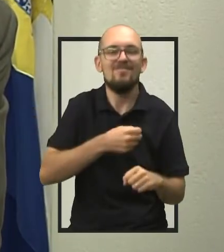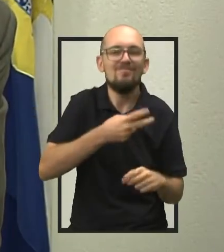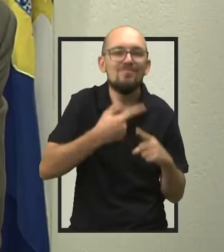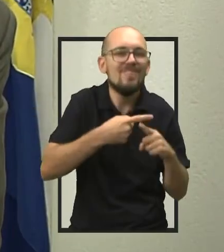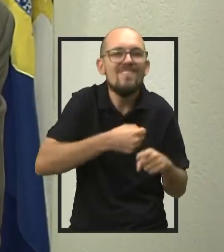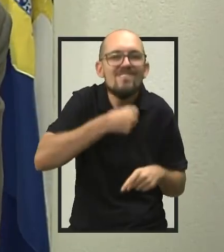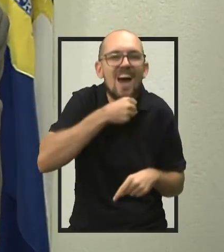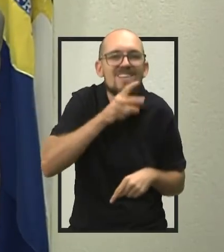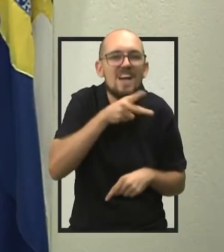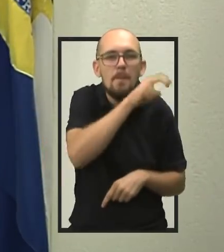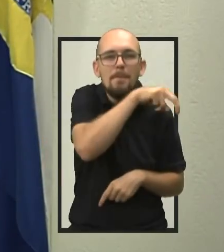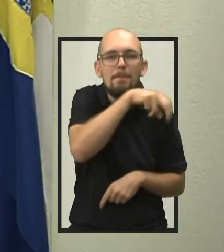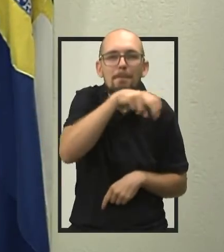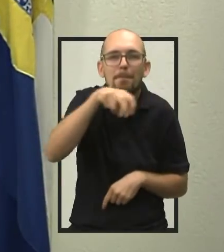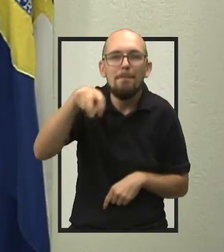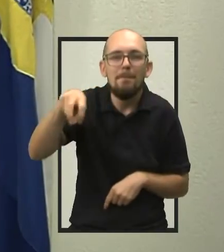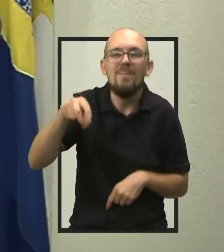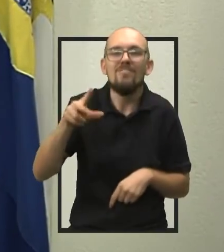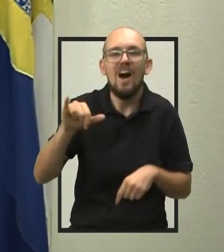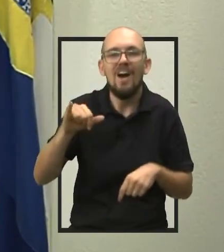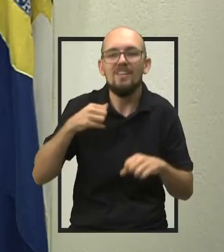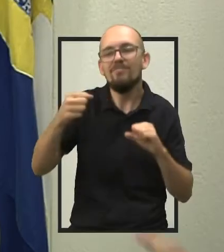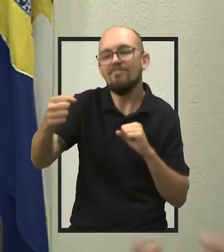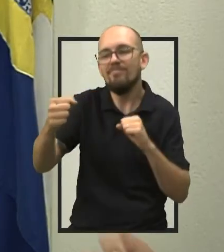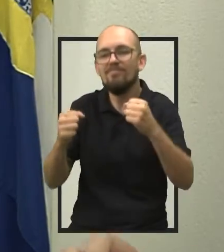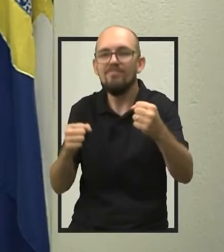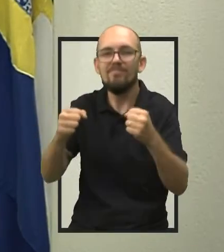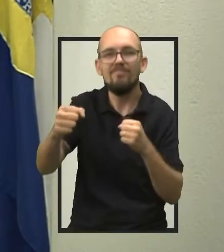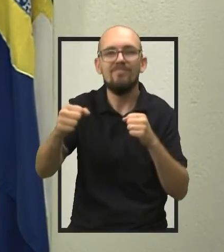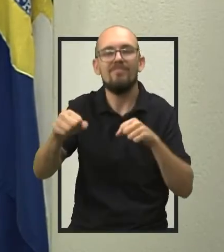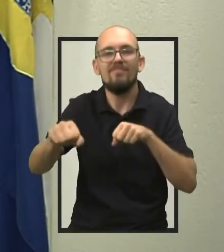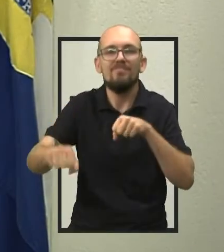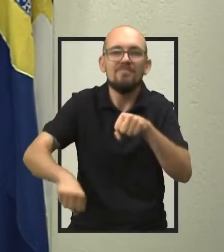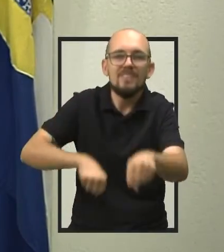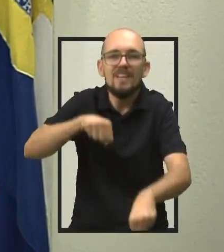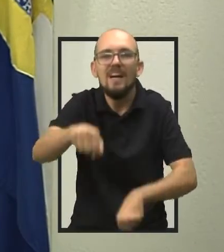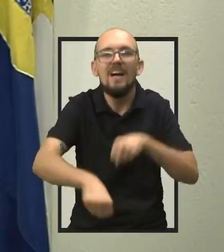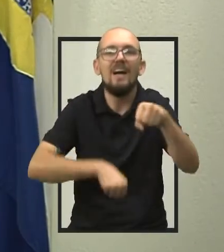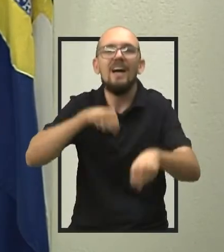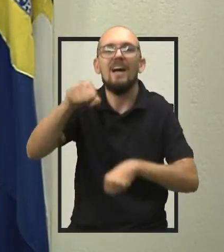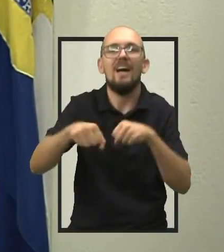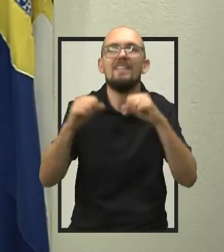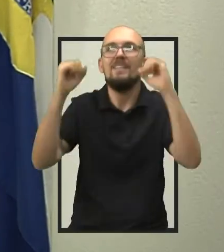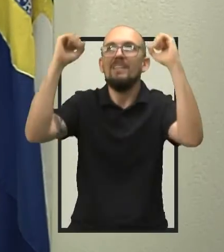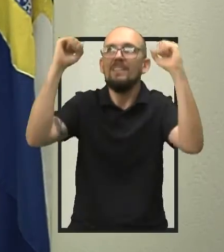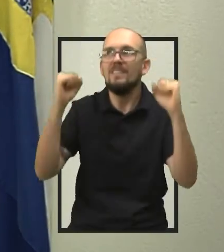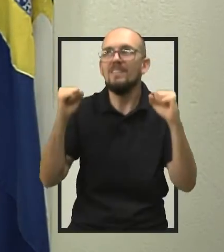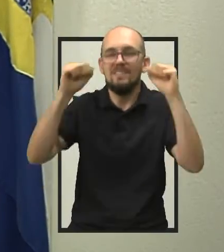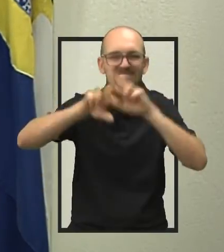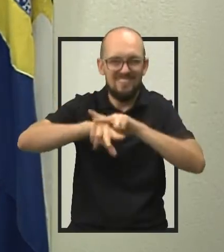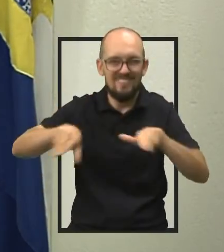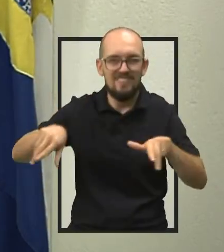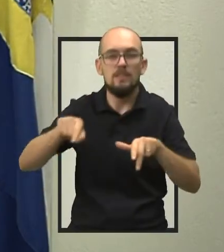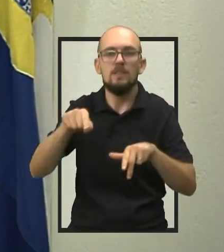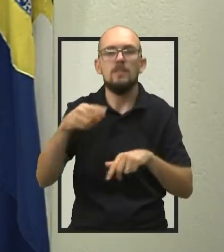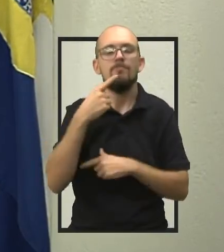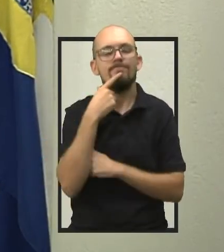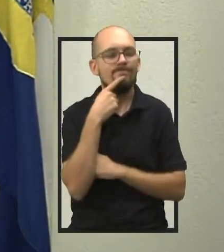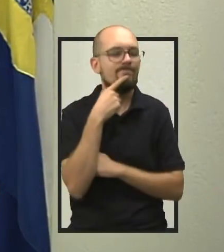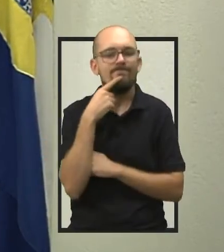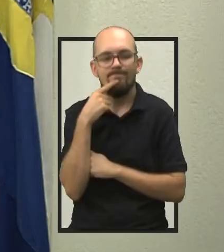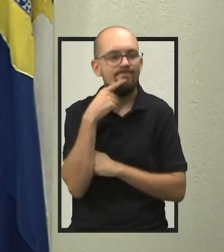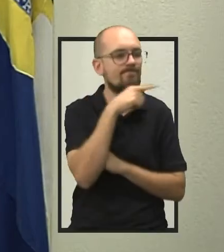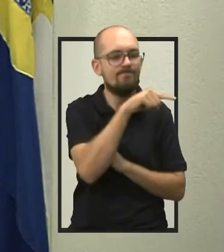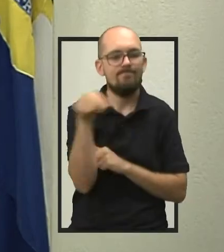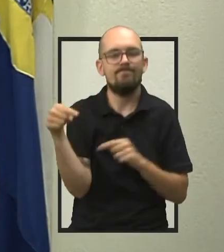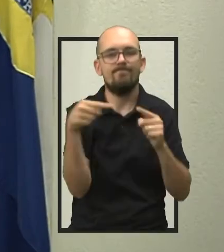ir até a praça e se exercitar aqueles equipamentos. Então, nós estamos pedindo, na tarde da última segunda-feira,